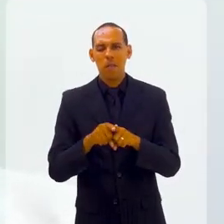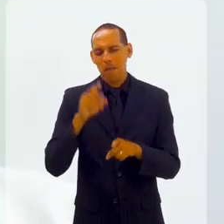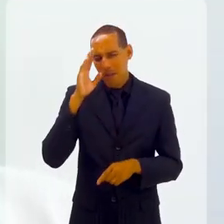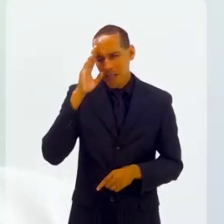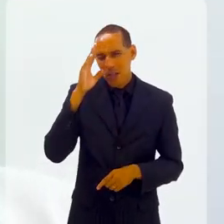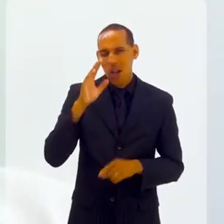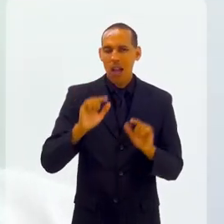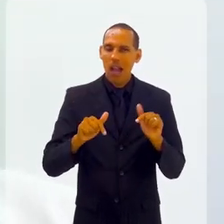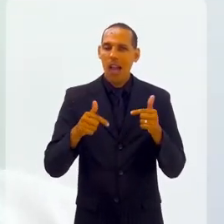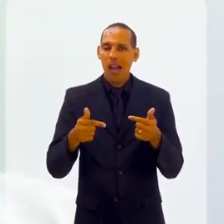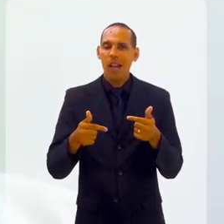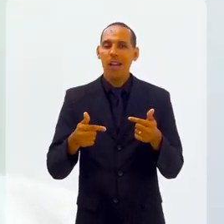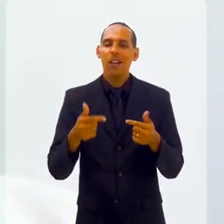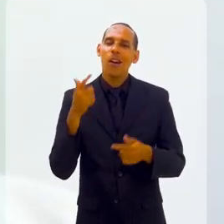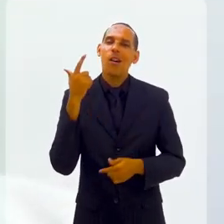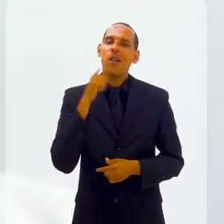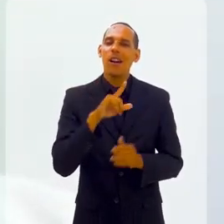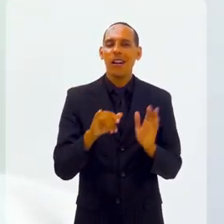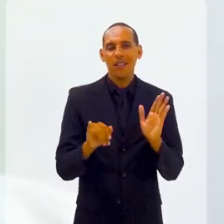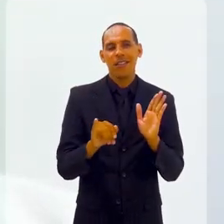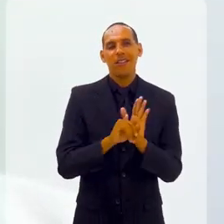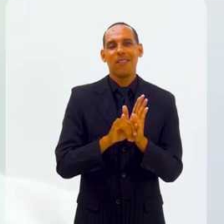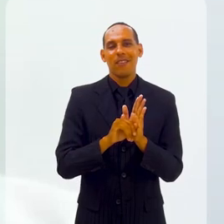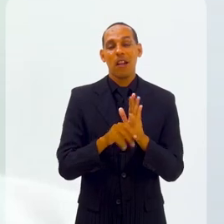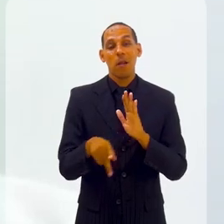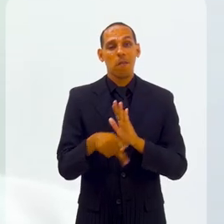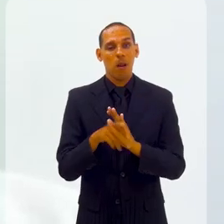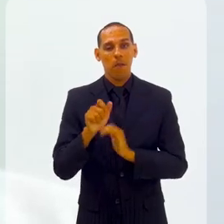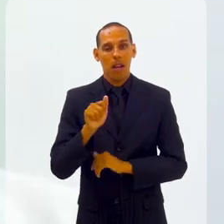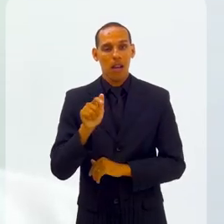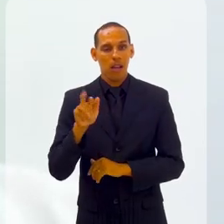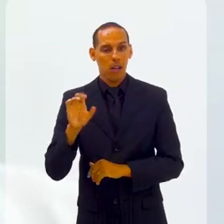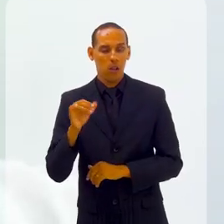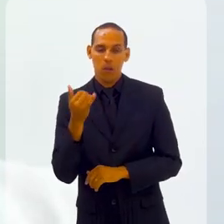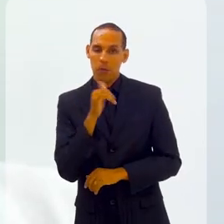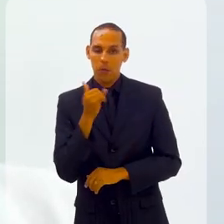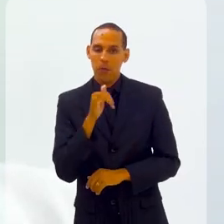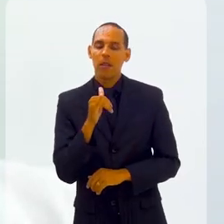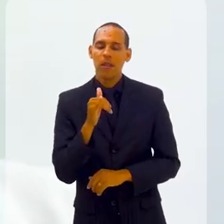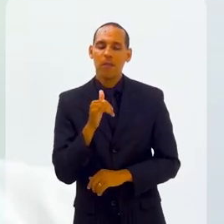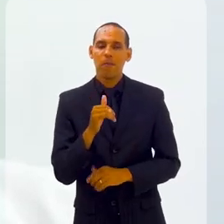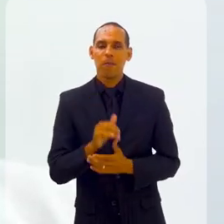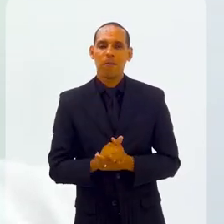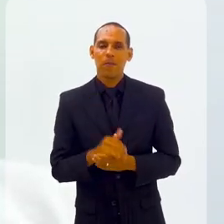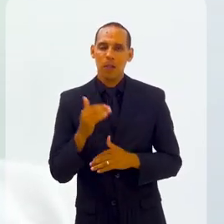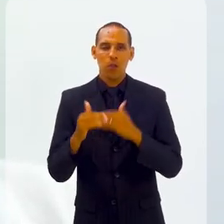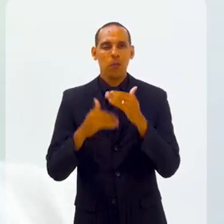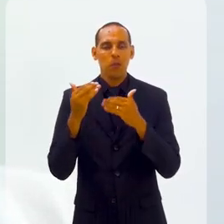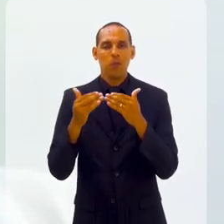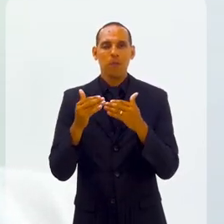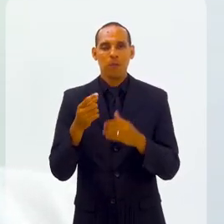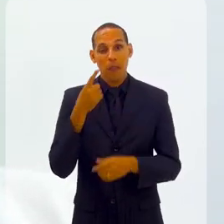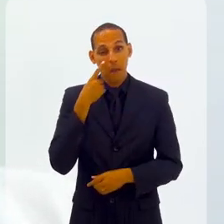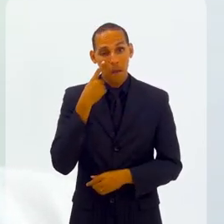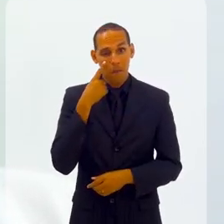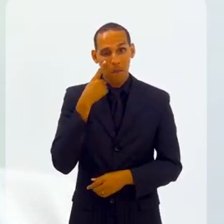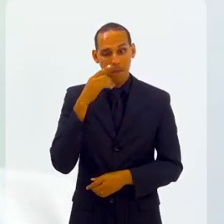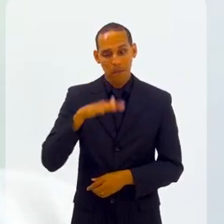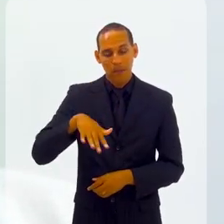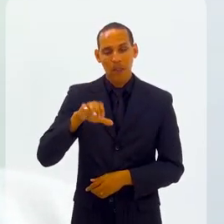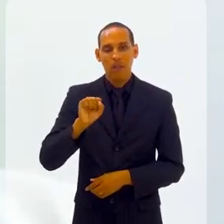e priorização de ações no desenvolvimento do Agro Fluminense nós temos na região serrana ali